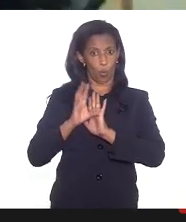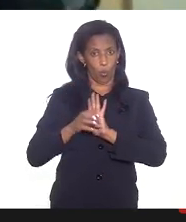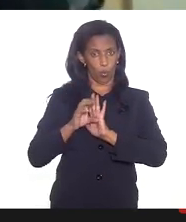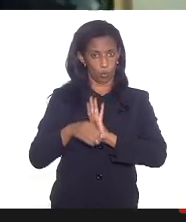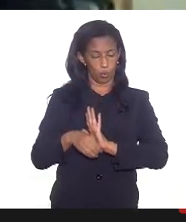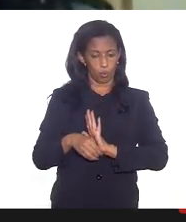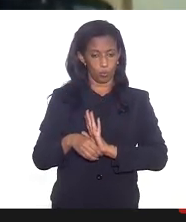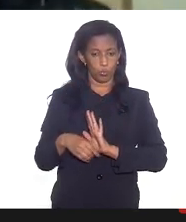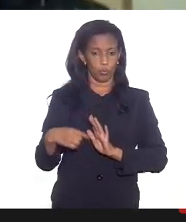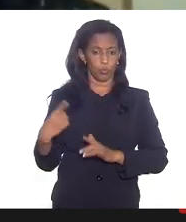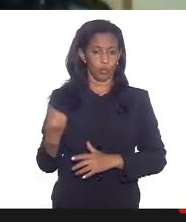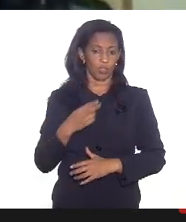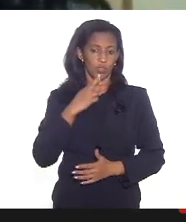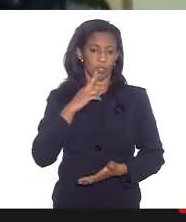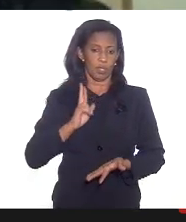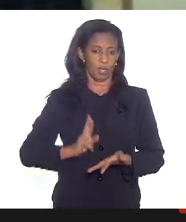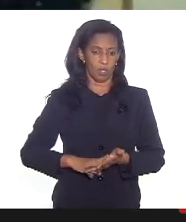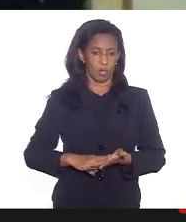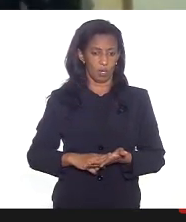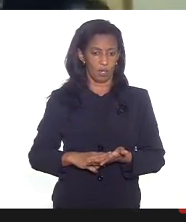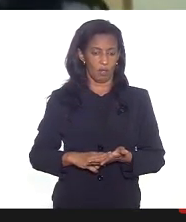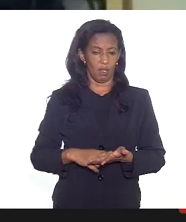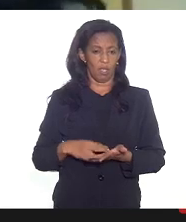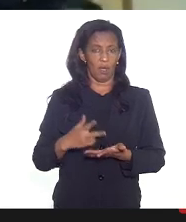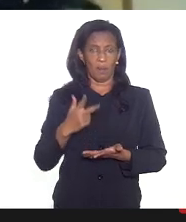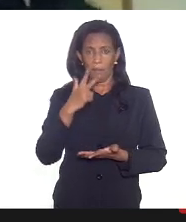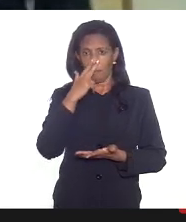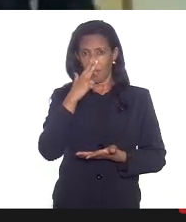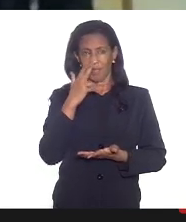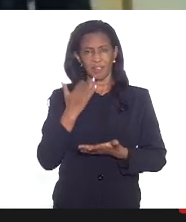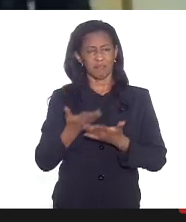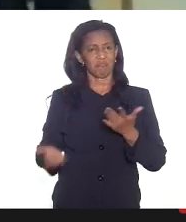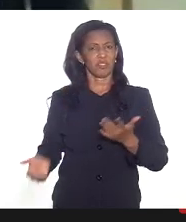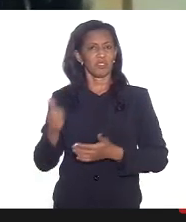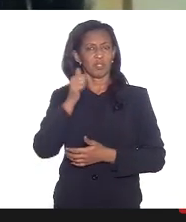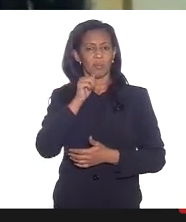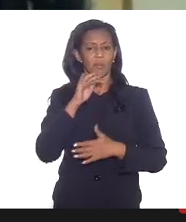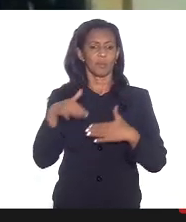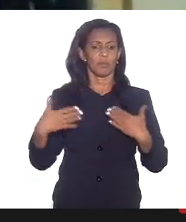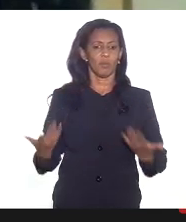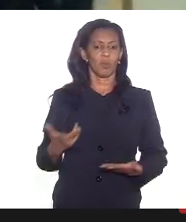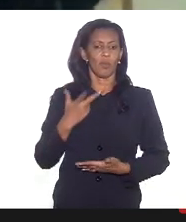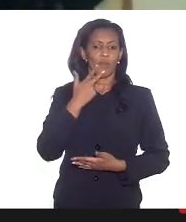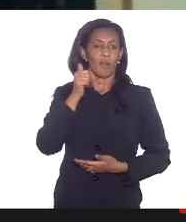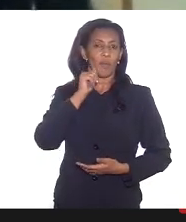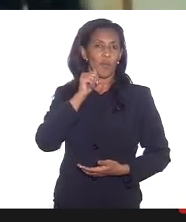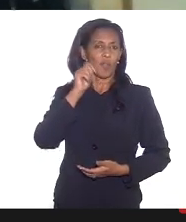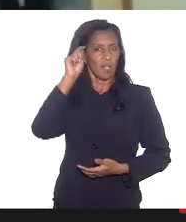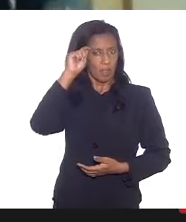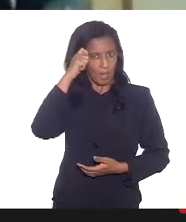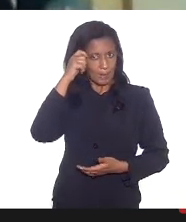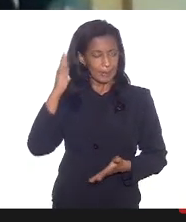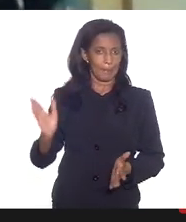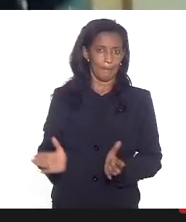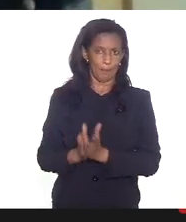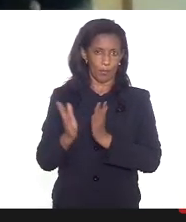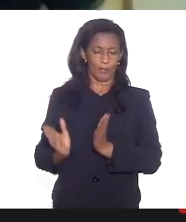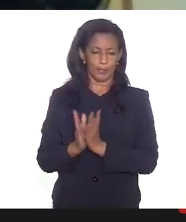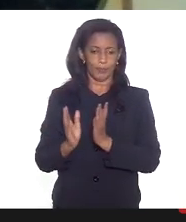o que a gente tá reconhecendo daí é um descarte das mulheres sobretudo quando a gente tá com os mulheres negras e